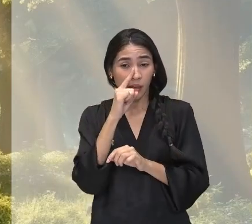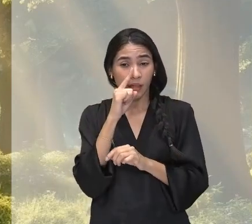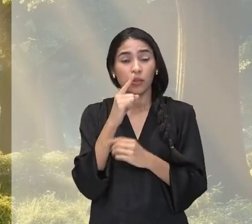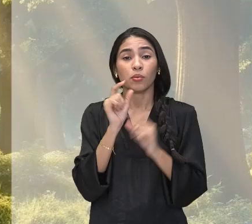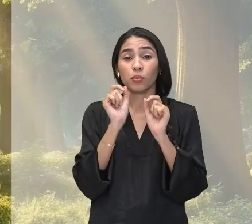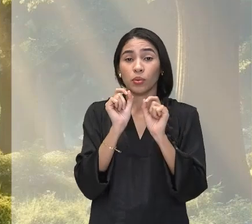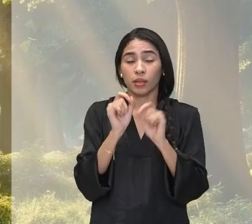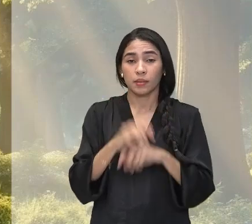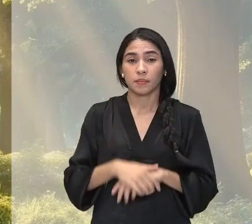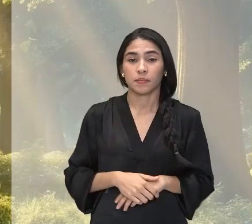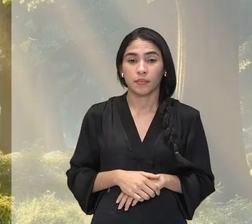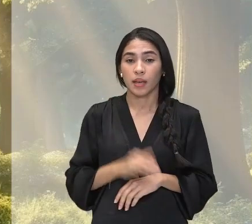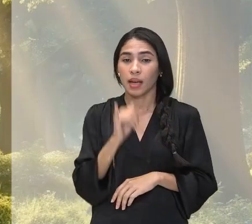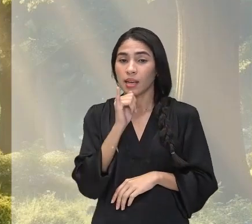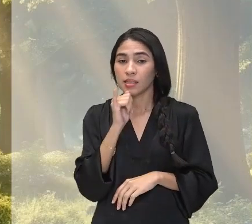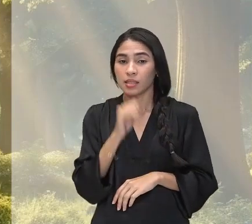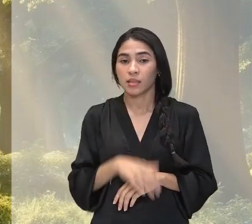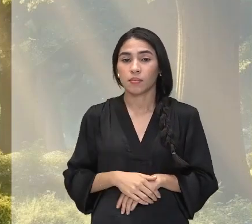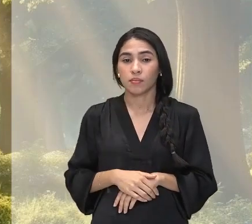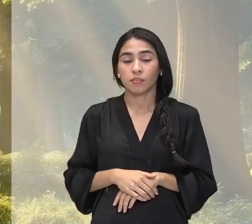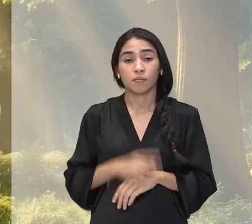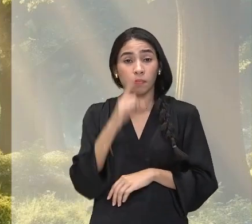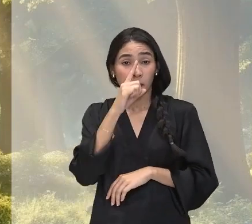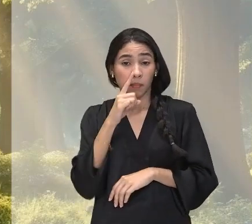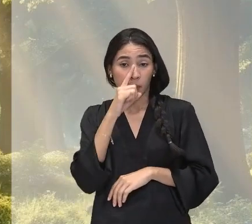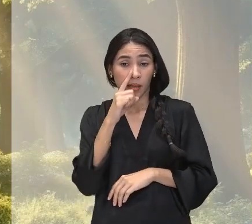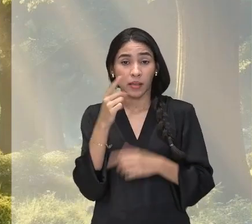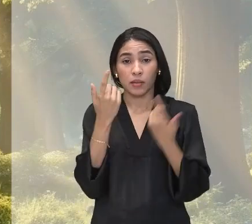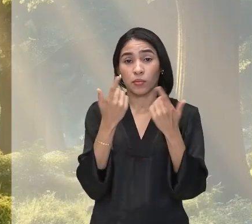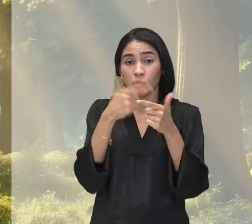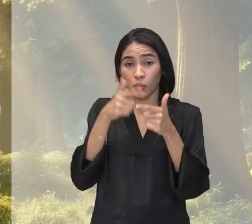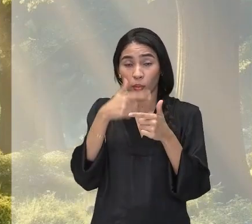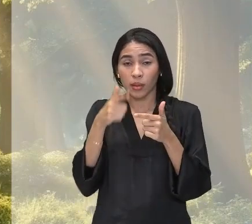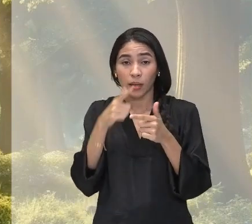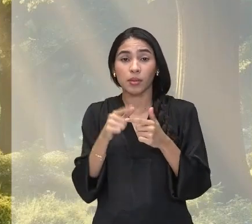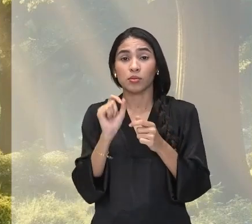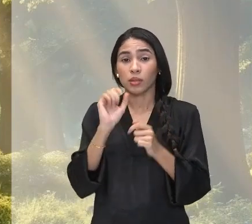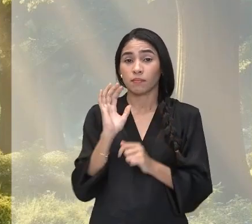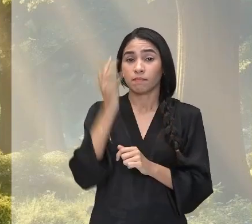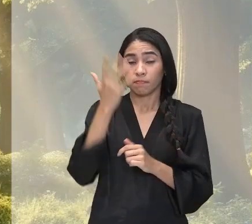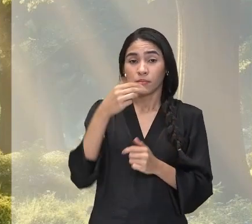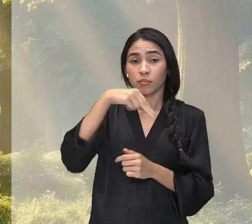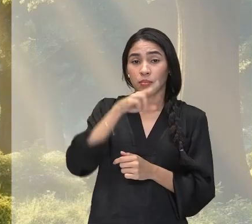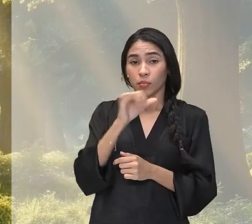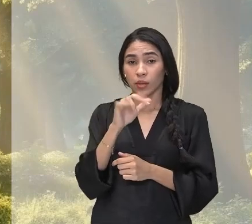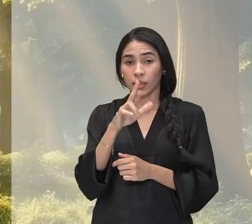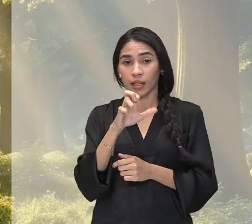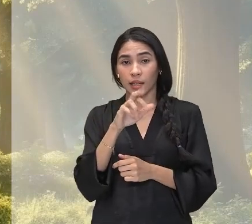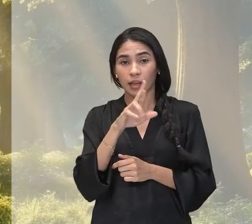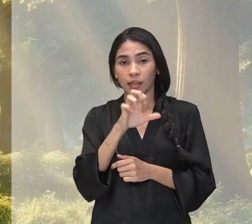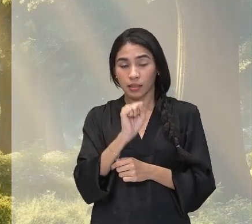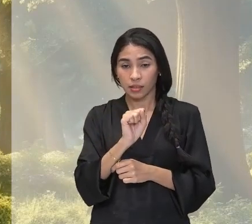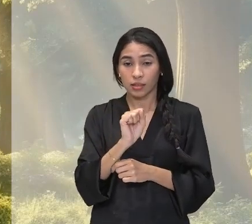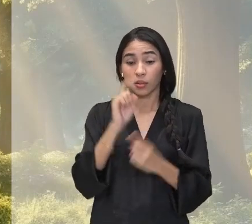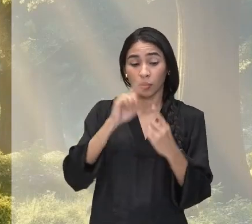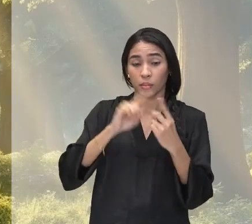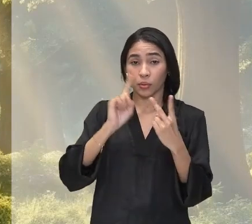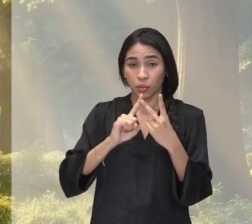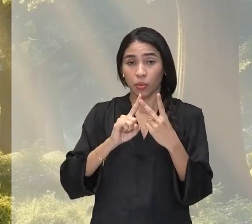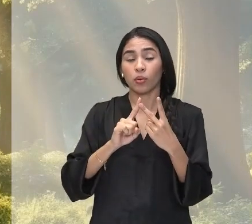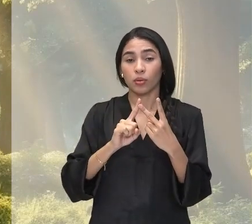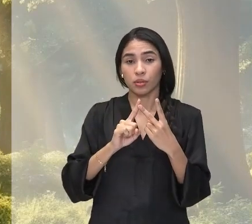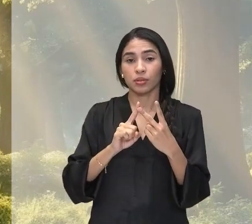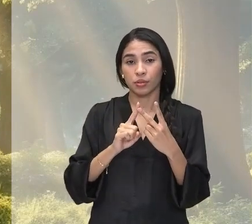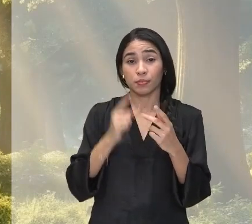ainda maiores, como, por exemplo, o risco de acidentes nucleares. vou apresentar para vocês 2 casos de